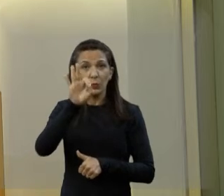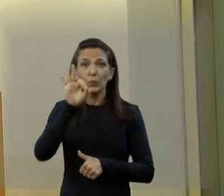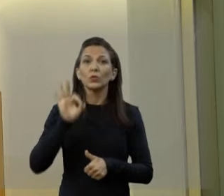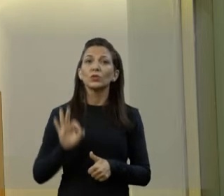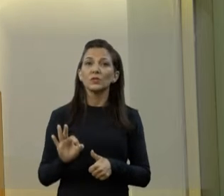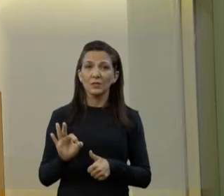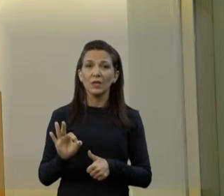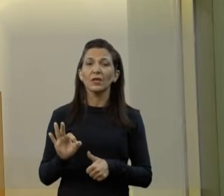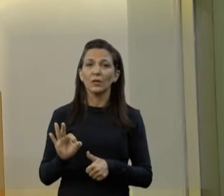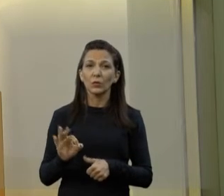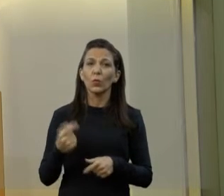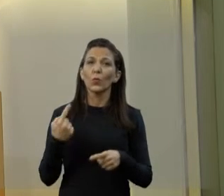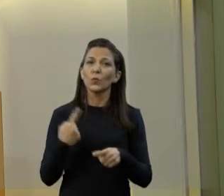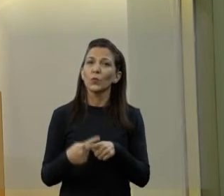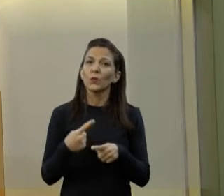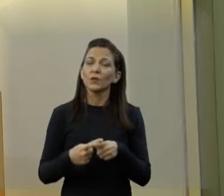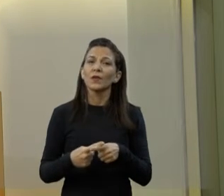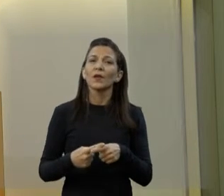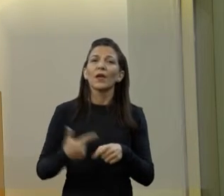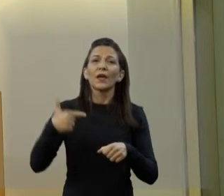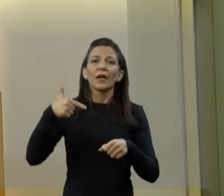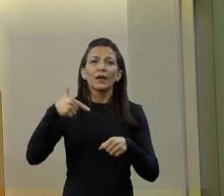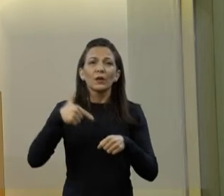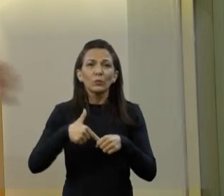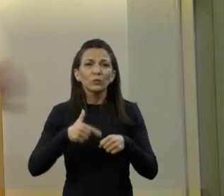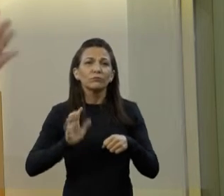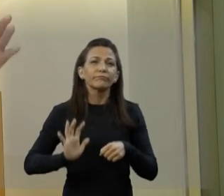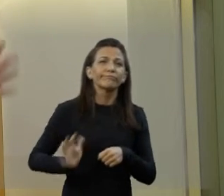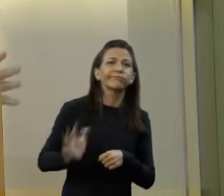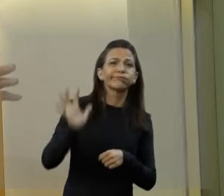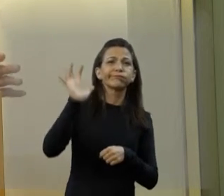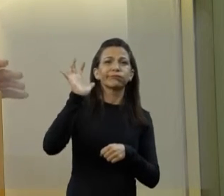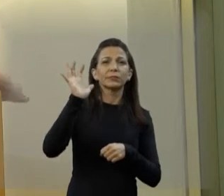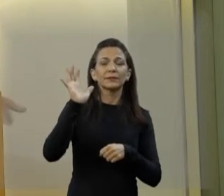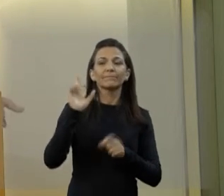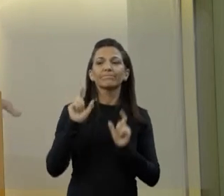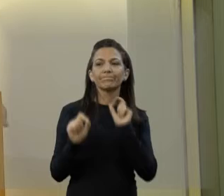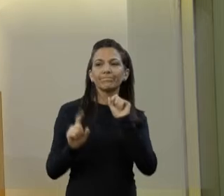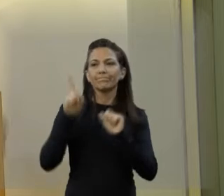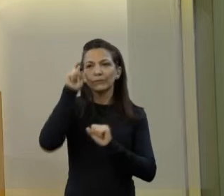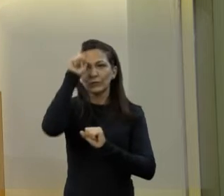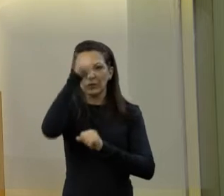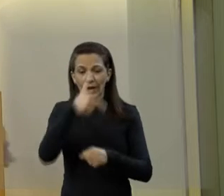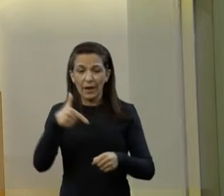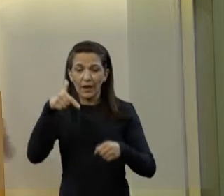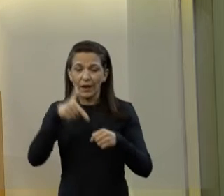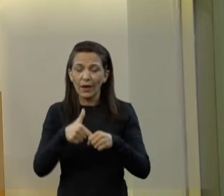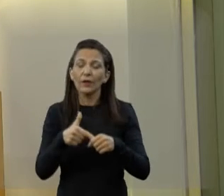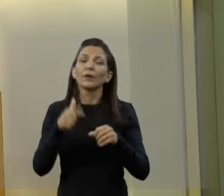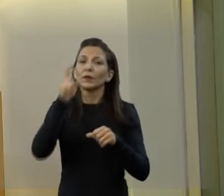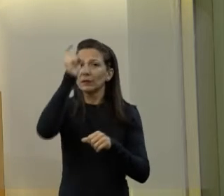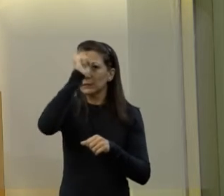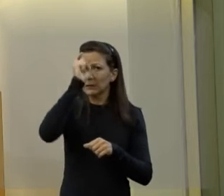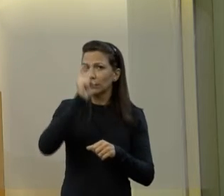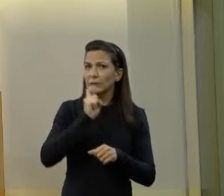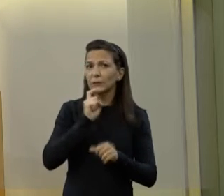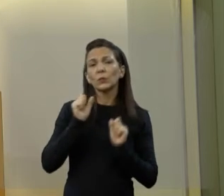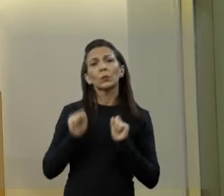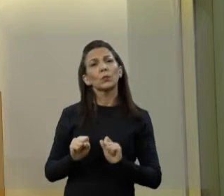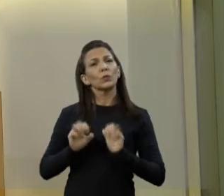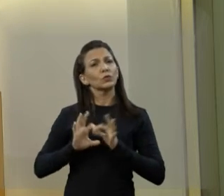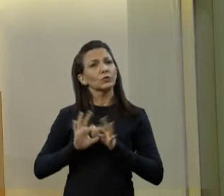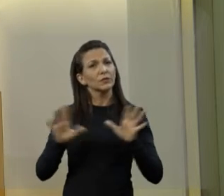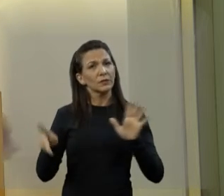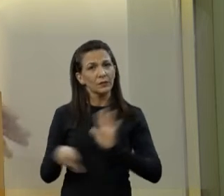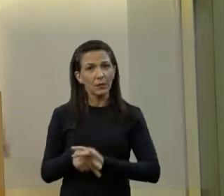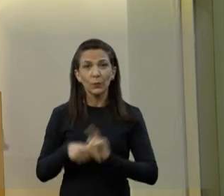por cento por conta do preço do diesel Então quem tá tendo dificuldade de encher e fica tranquilo fica